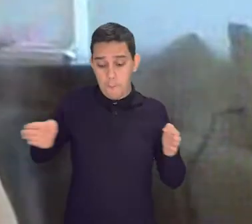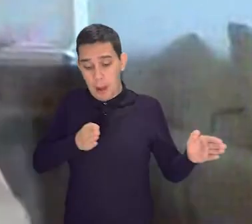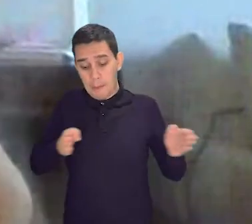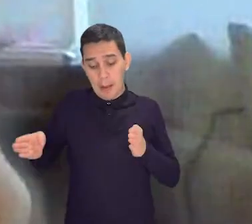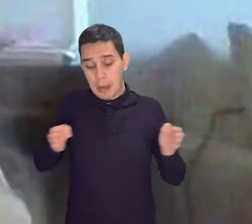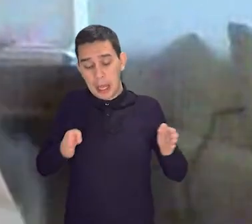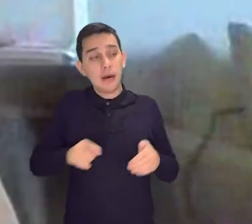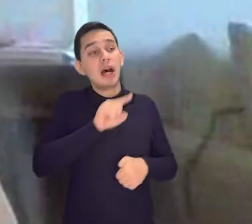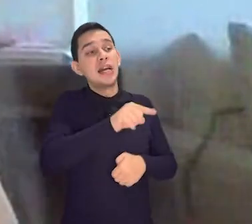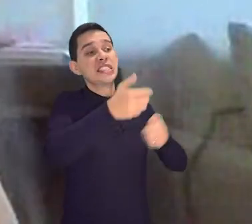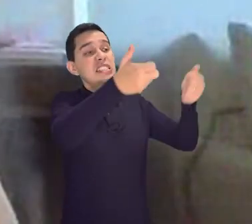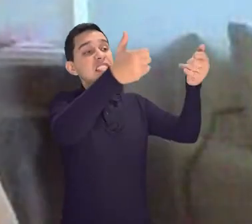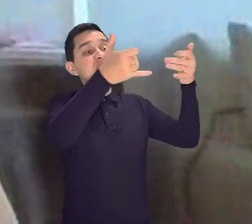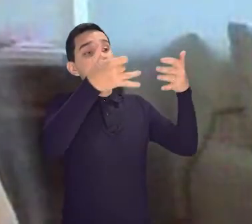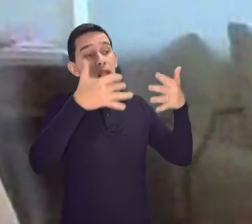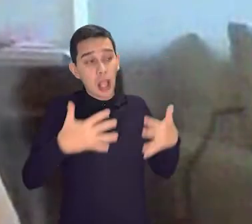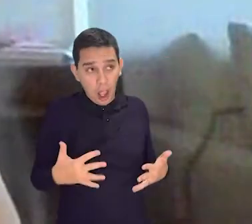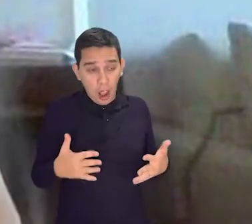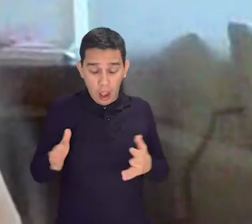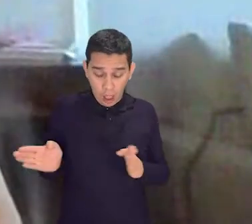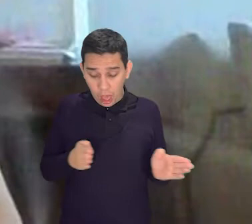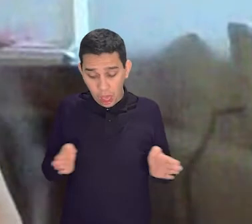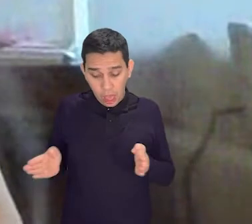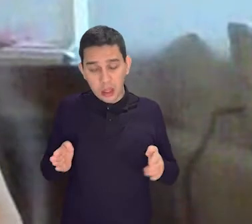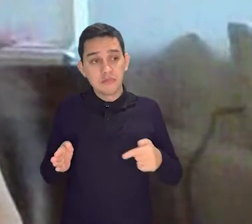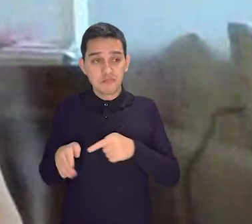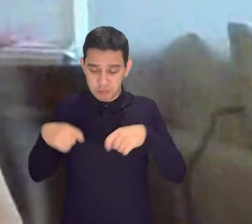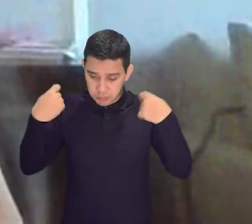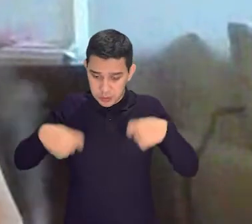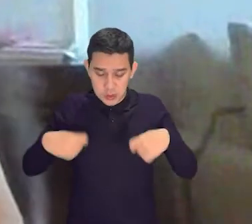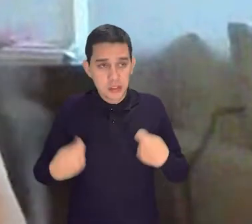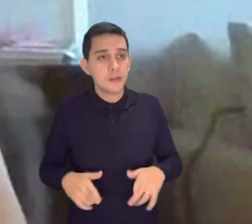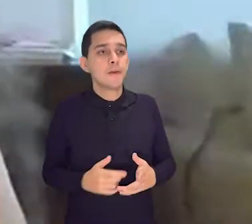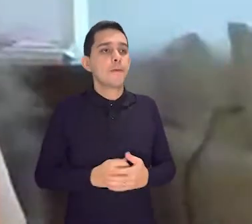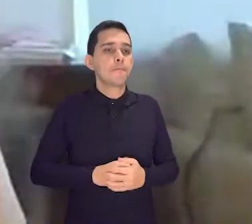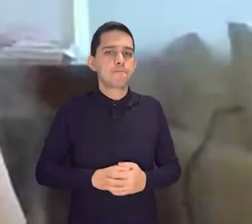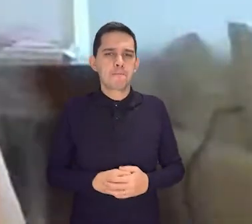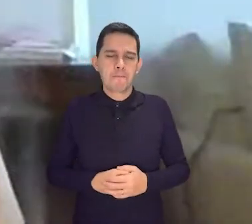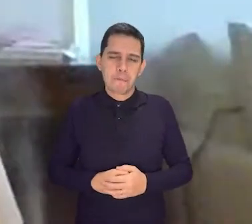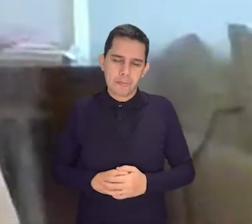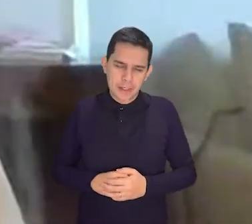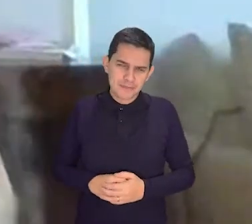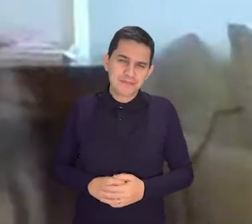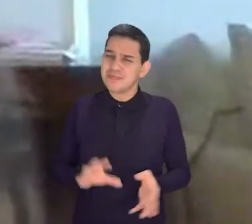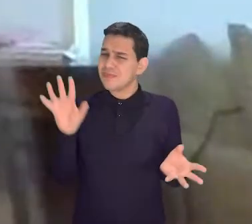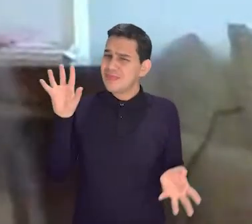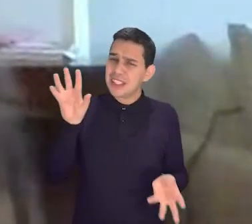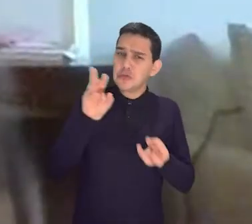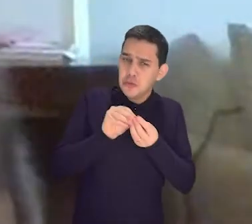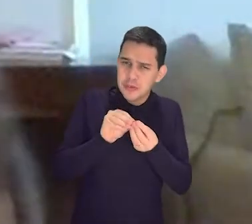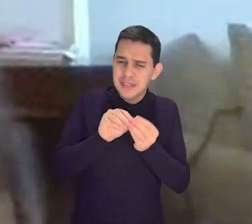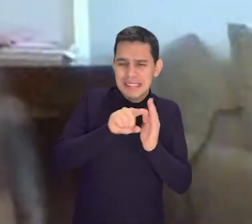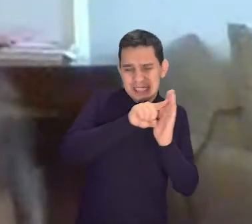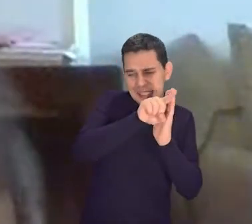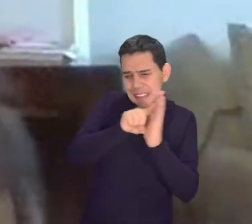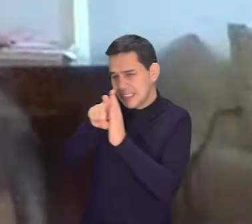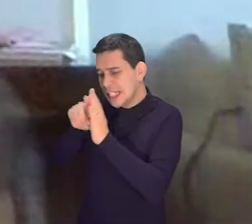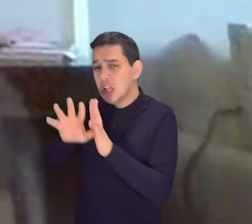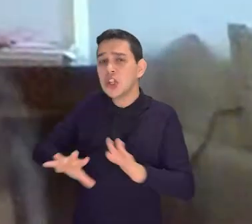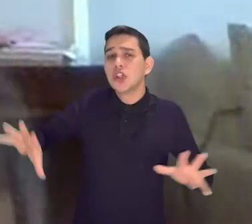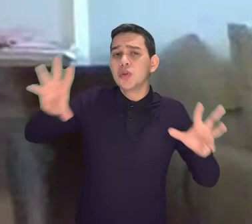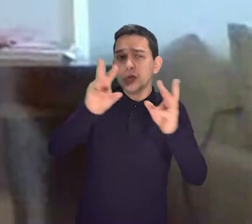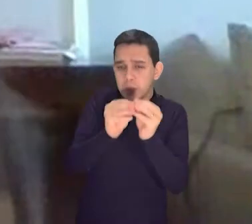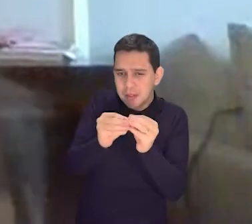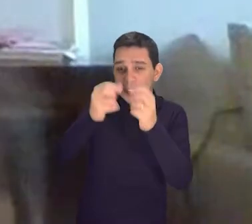legal para que faça essa manifestação. Então, numa análise geral,